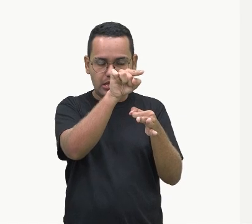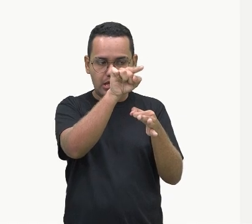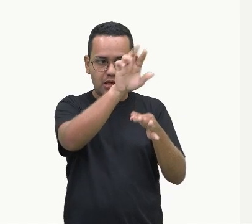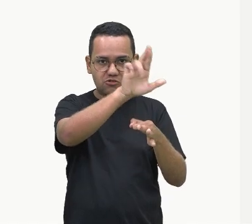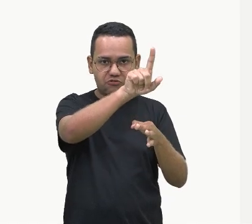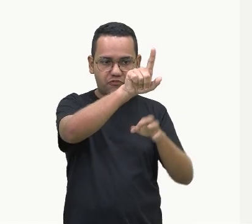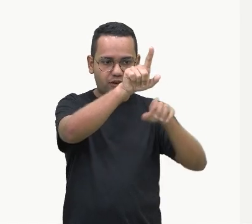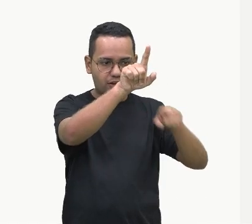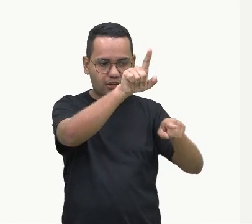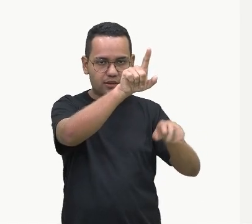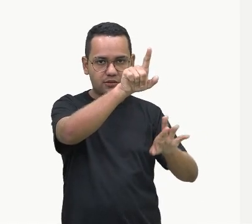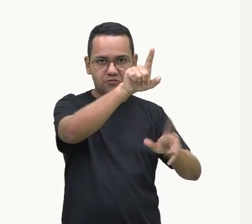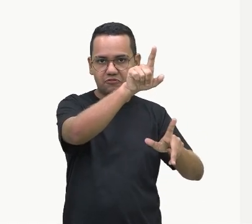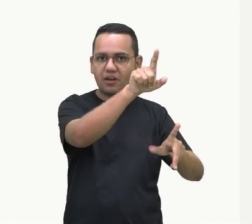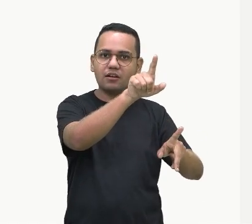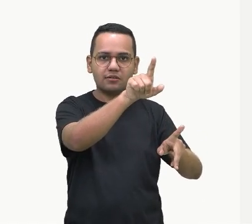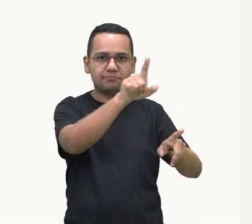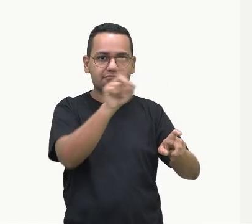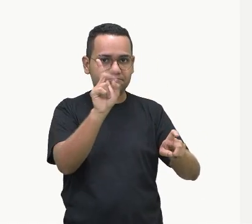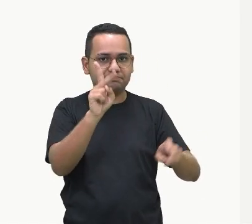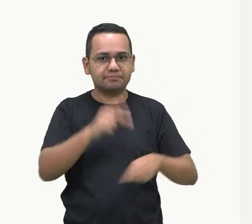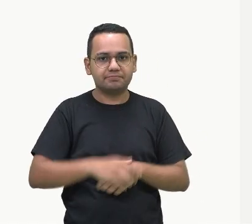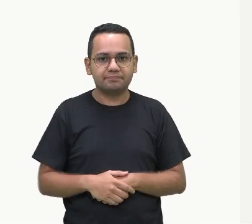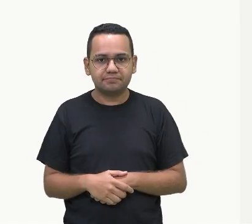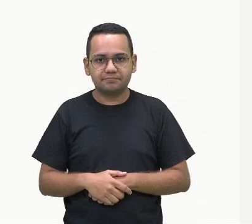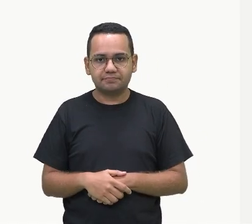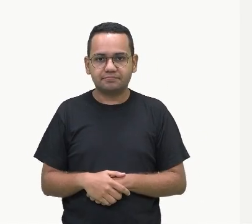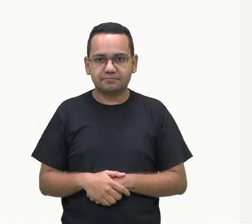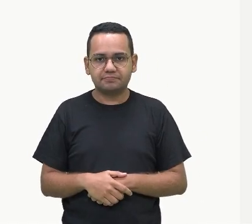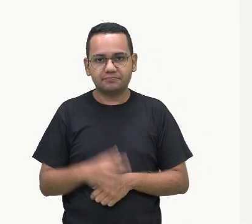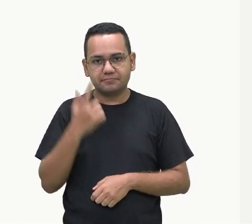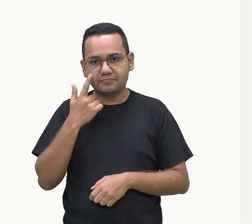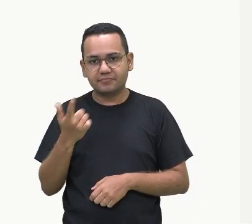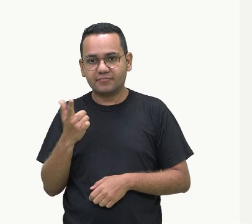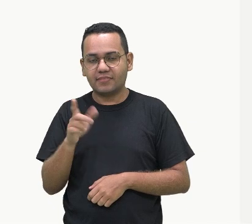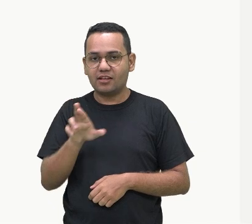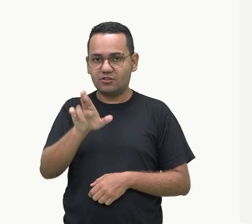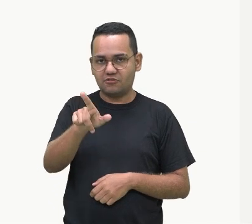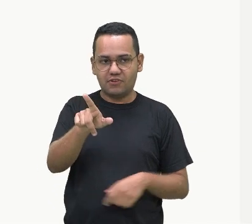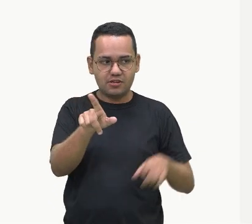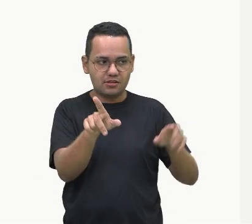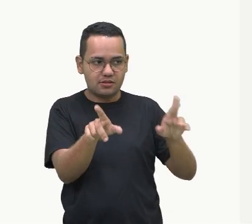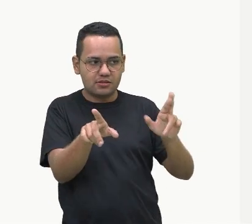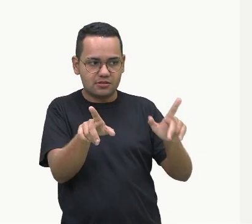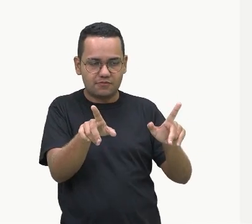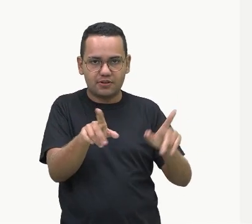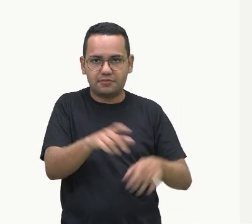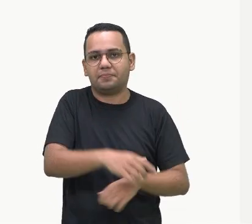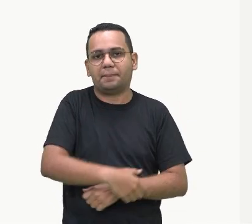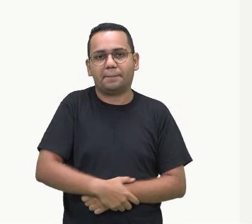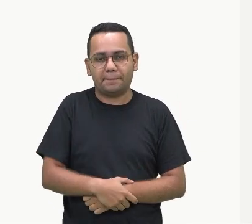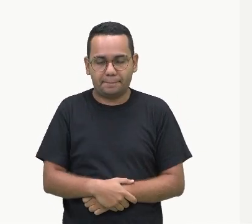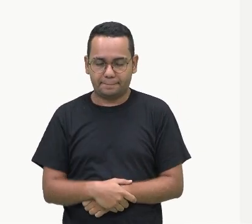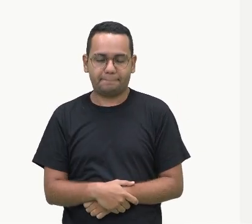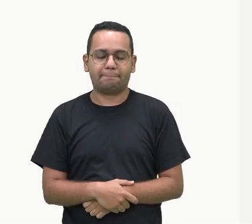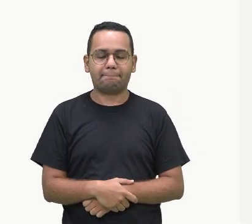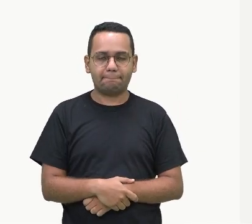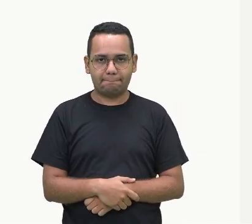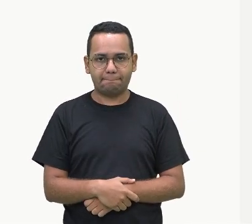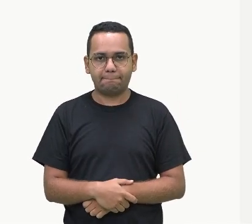distância deste outro. A distância desse aqui pode não ser igual à distância desse outro, né,